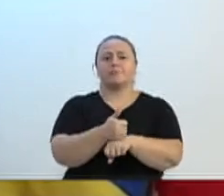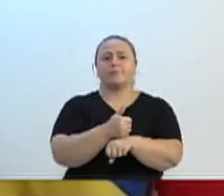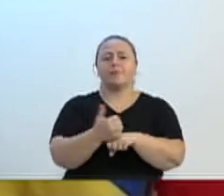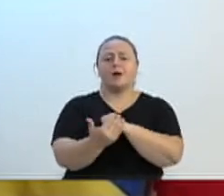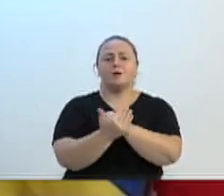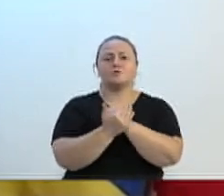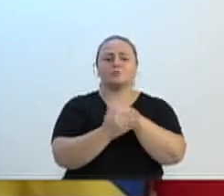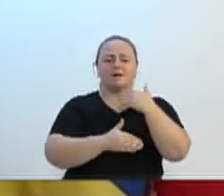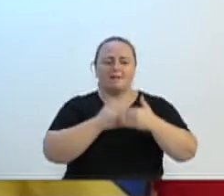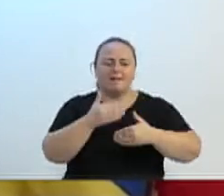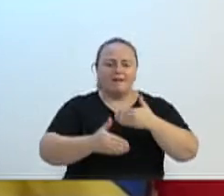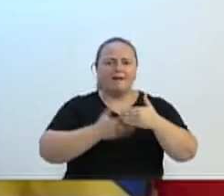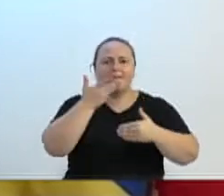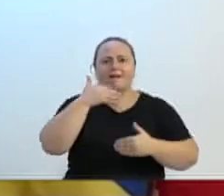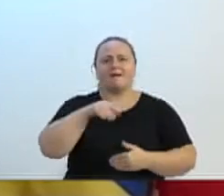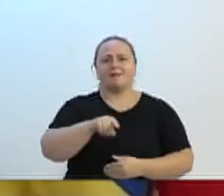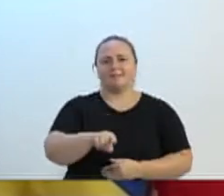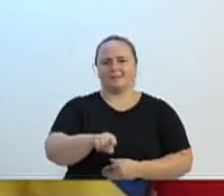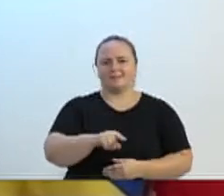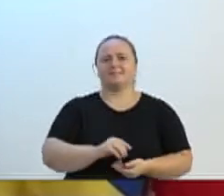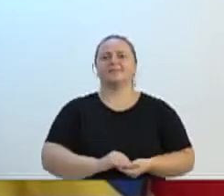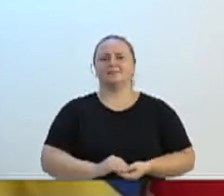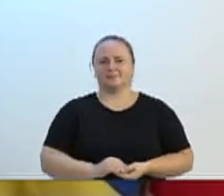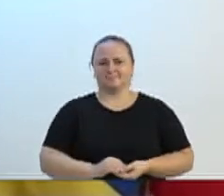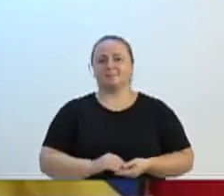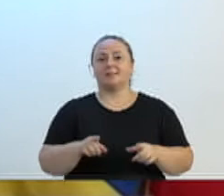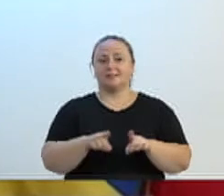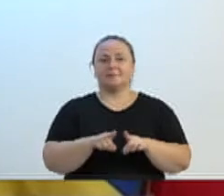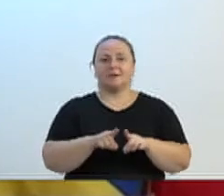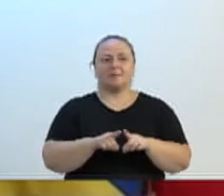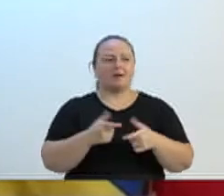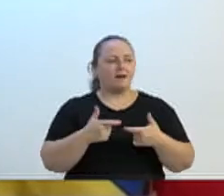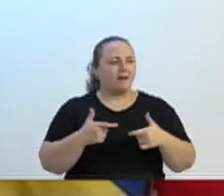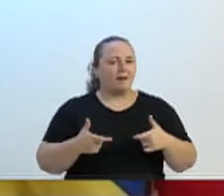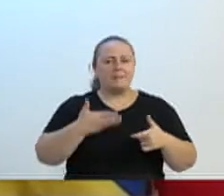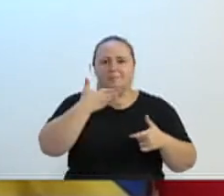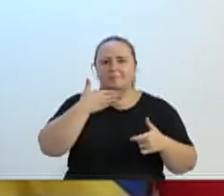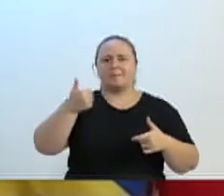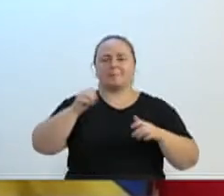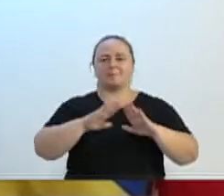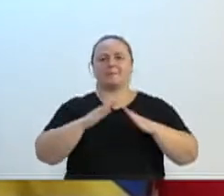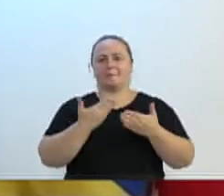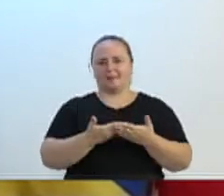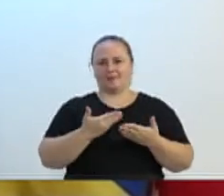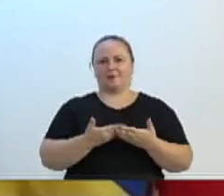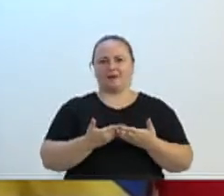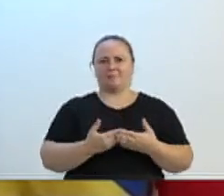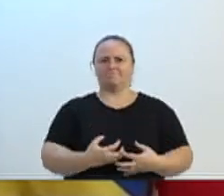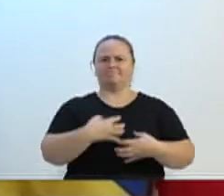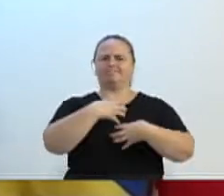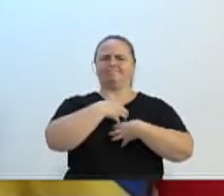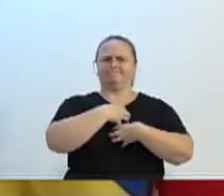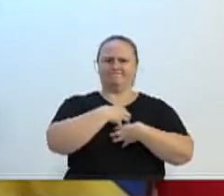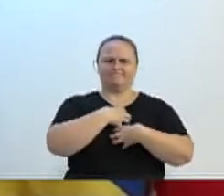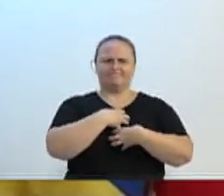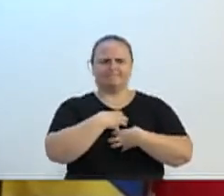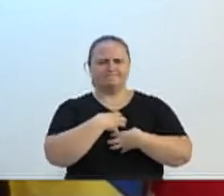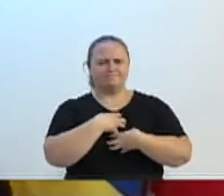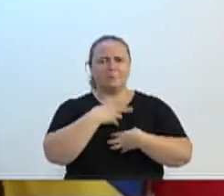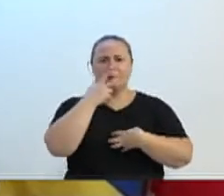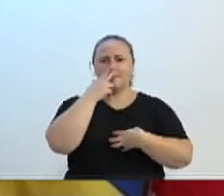formação das crianças e para o crescimento da escola. O sentimento é de que estamos mandando